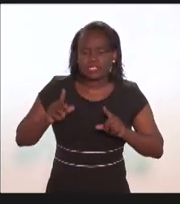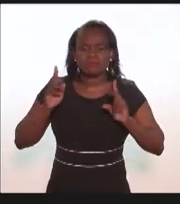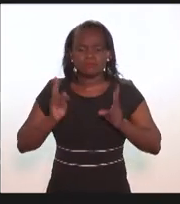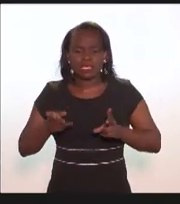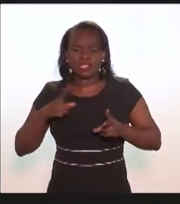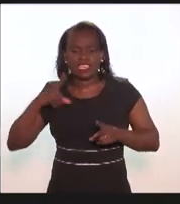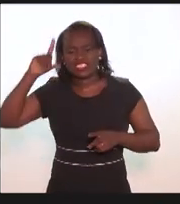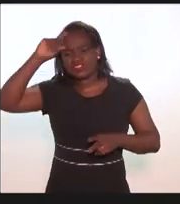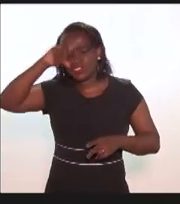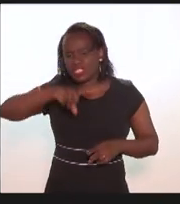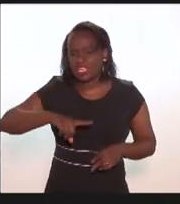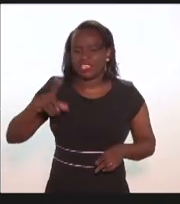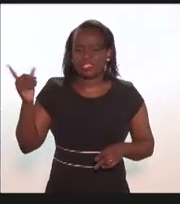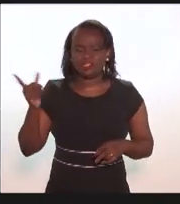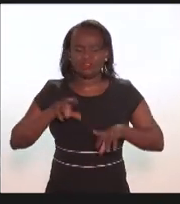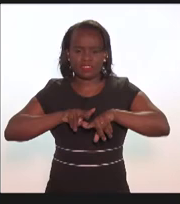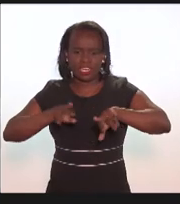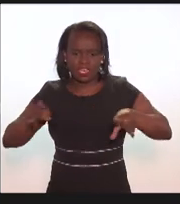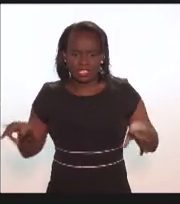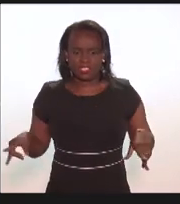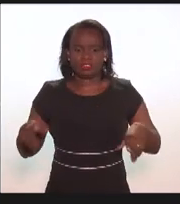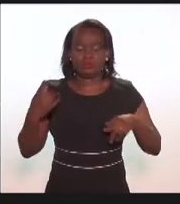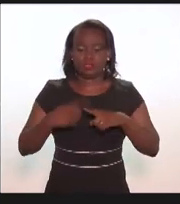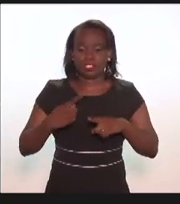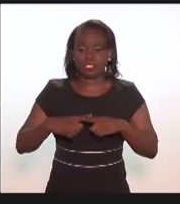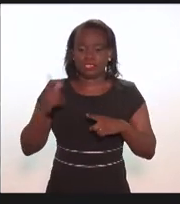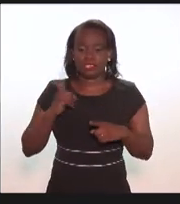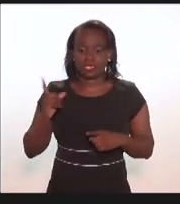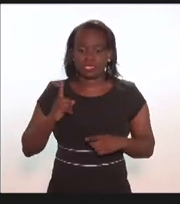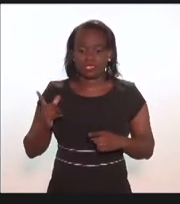que enfrentamos, por estarmos muitas vezes